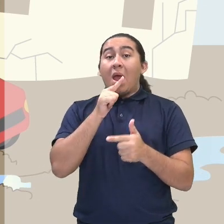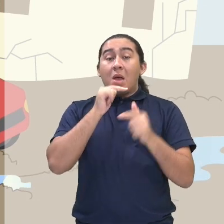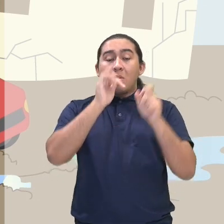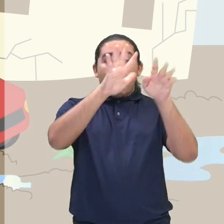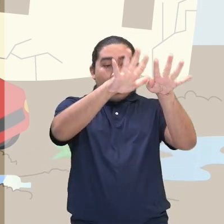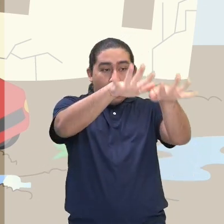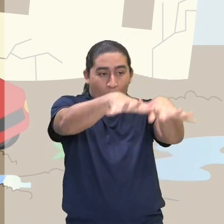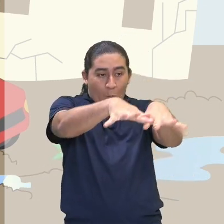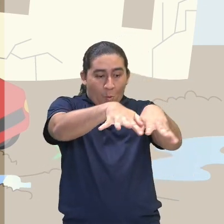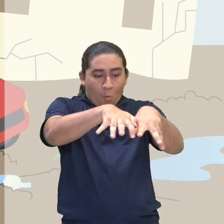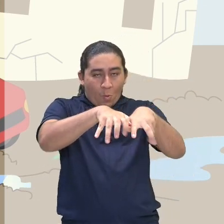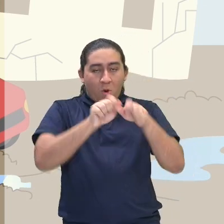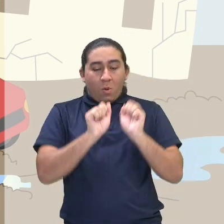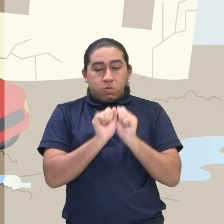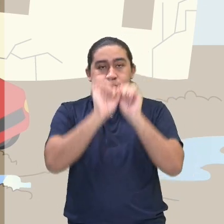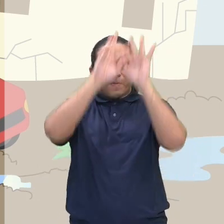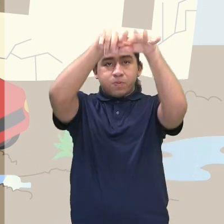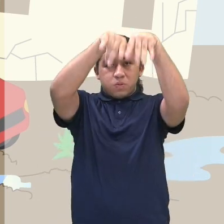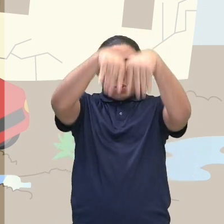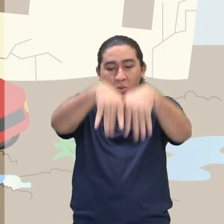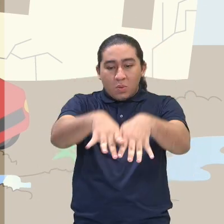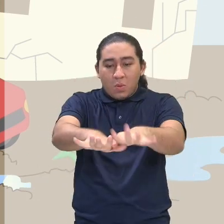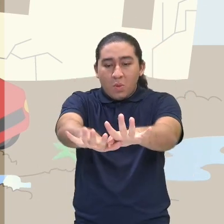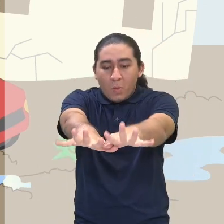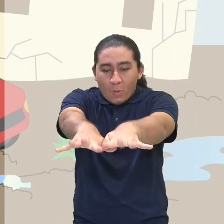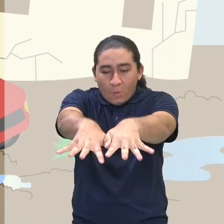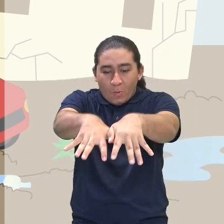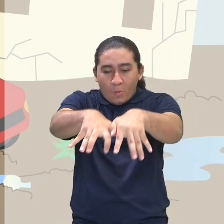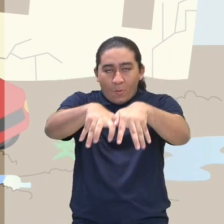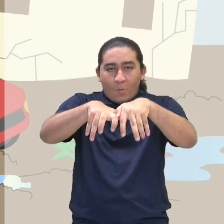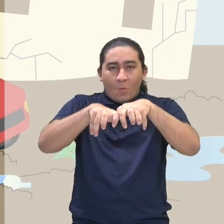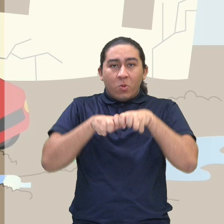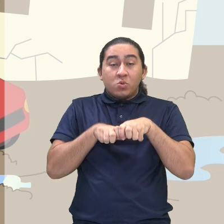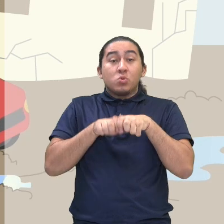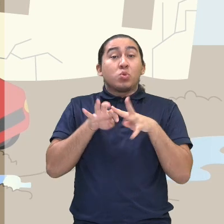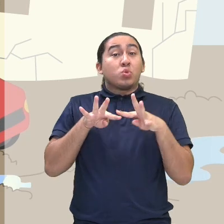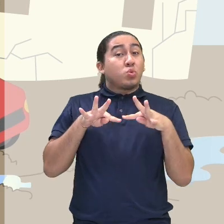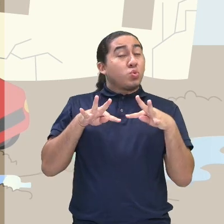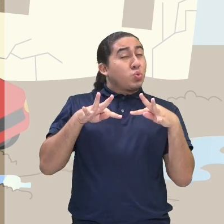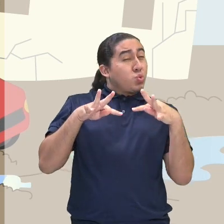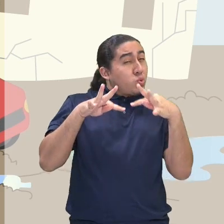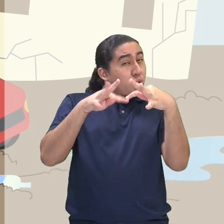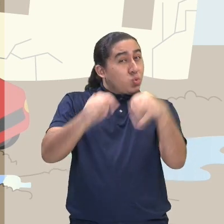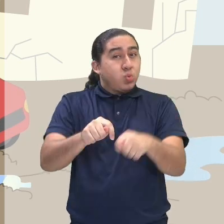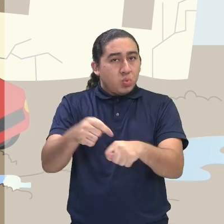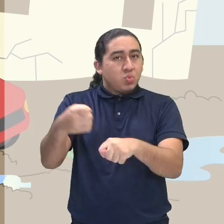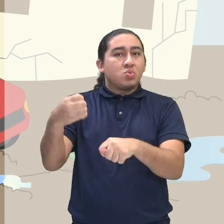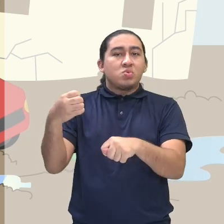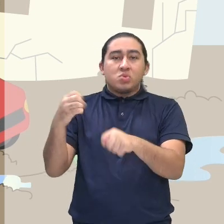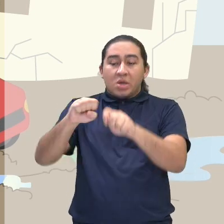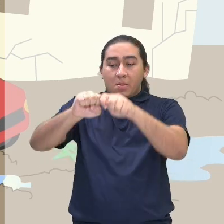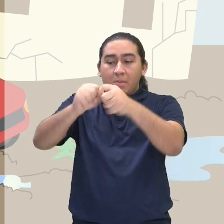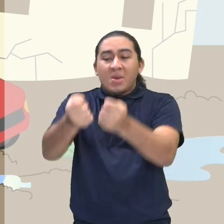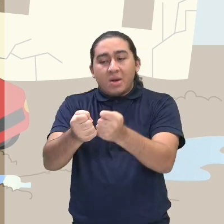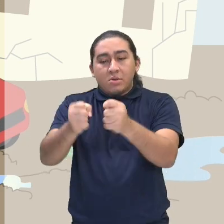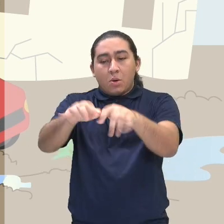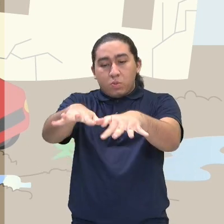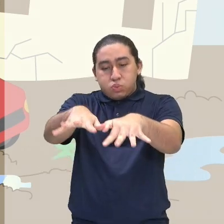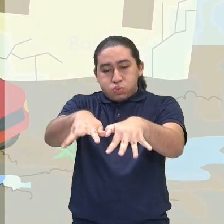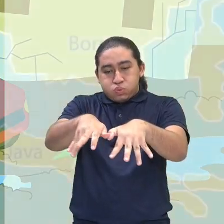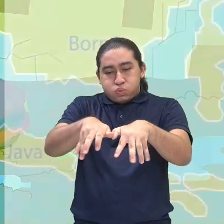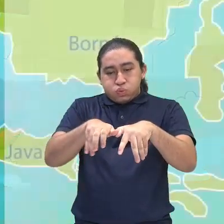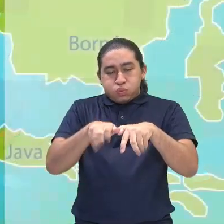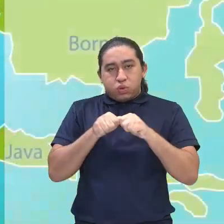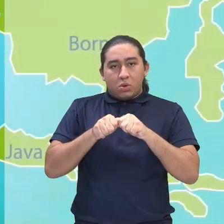puxando com ela todos os destroços, pessoas e tudo que foi recentemente destruído e estiver no seu